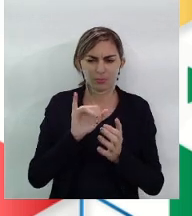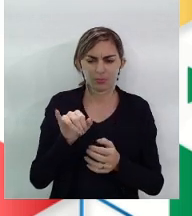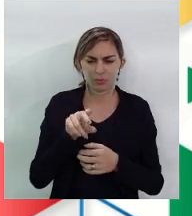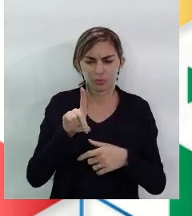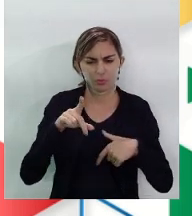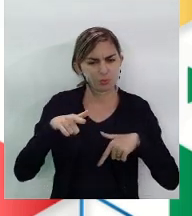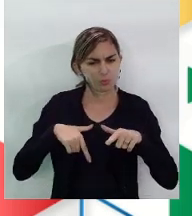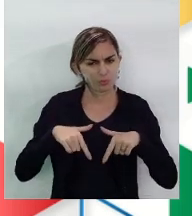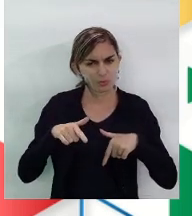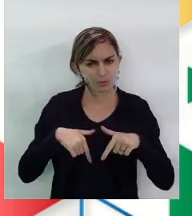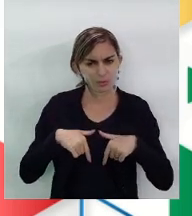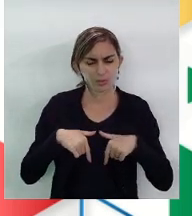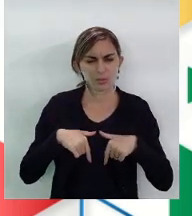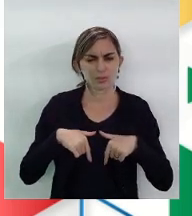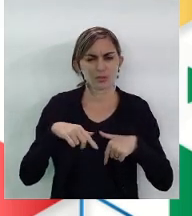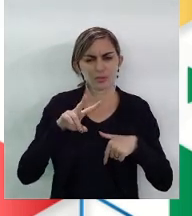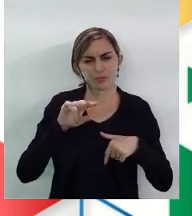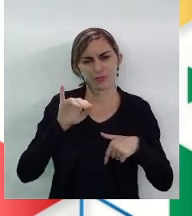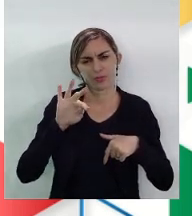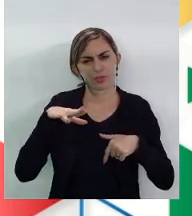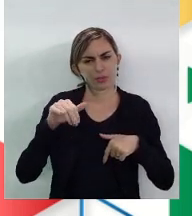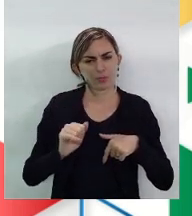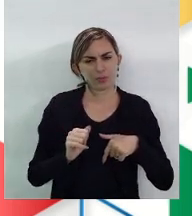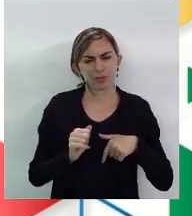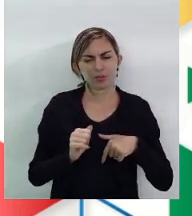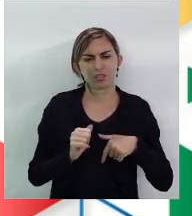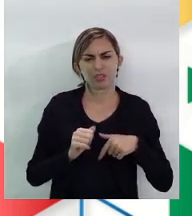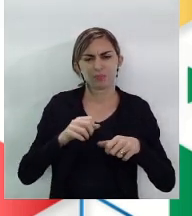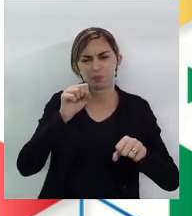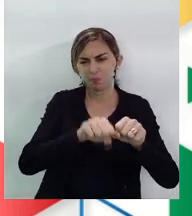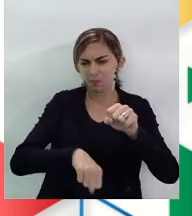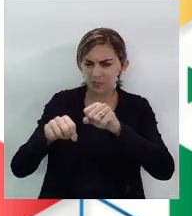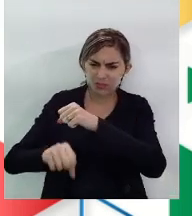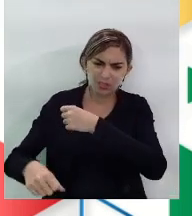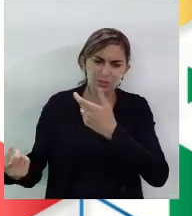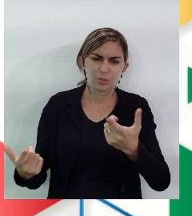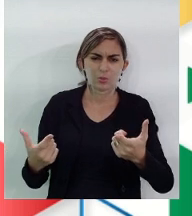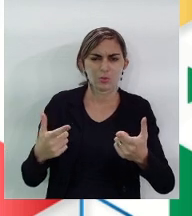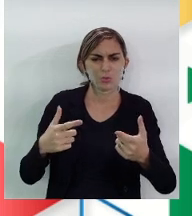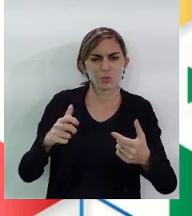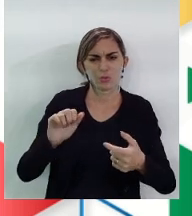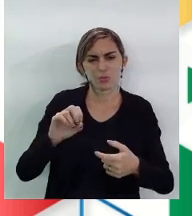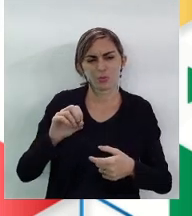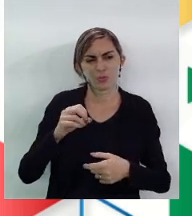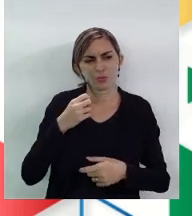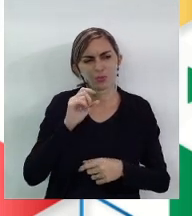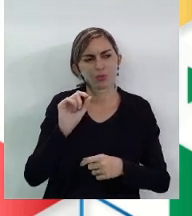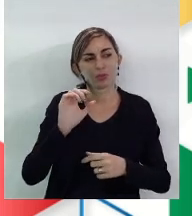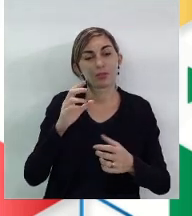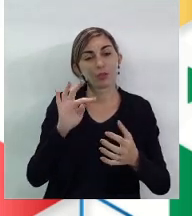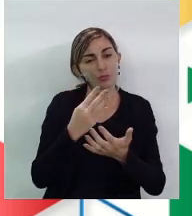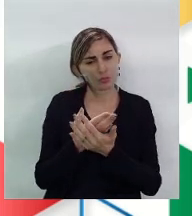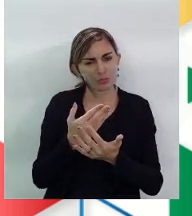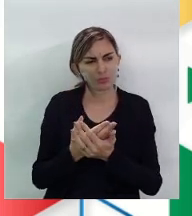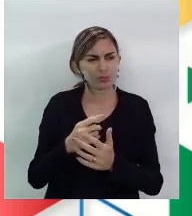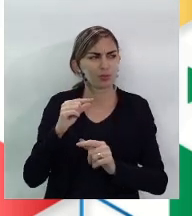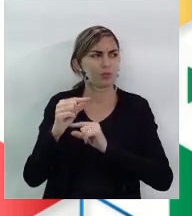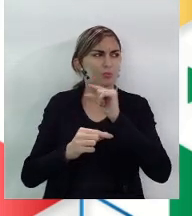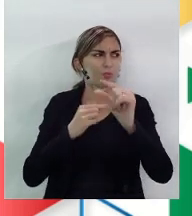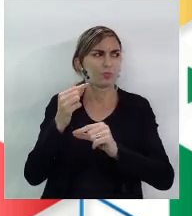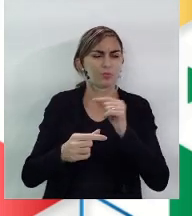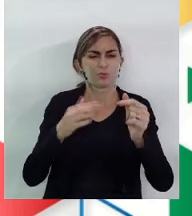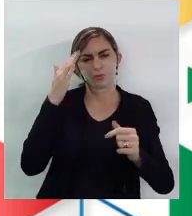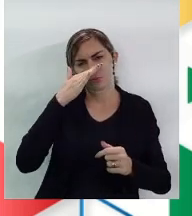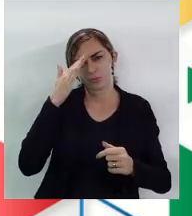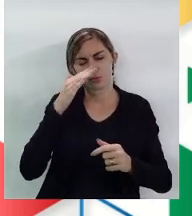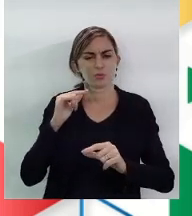judaica foi vítima de uma das grandes atrocidades da história, o Holocausto. Que tal estudar isso um pouco? Que tal entender